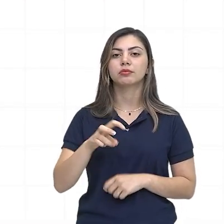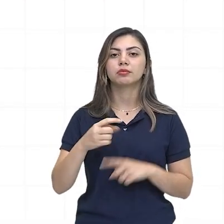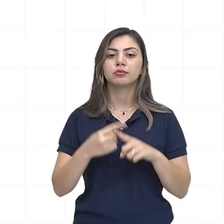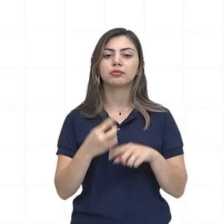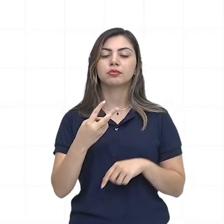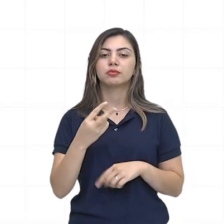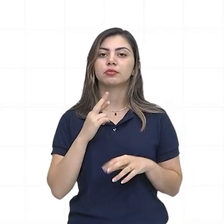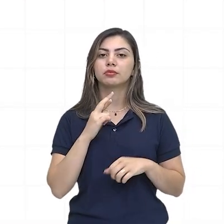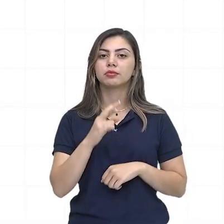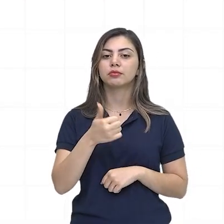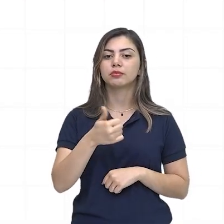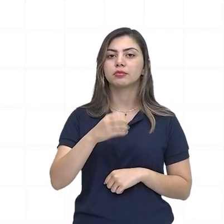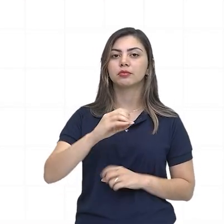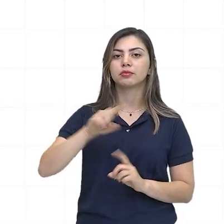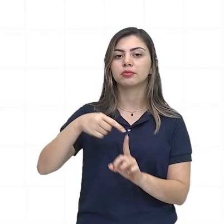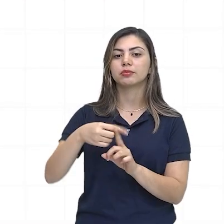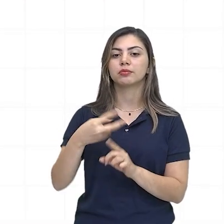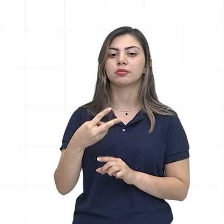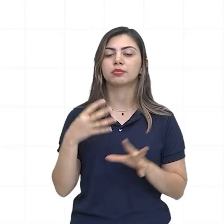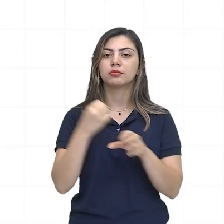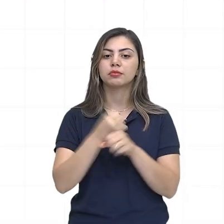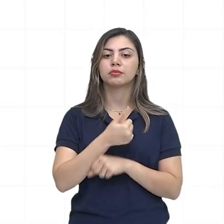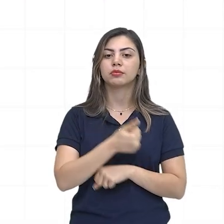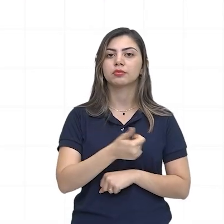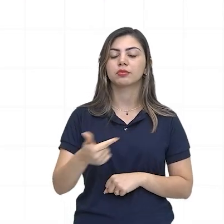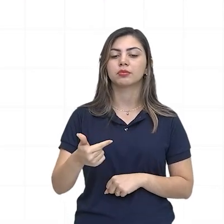vezes 2, 10, com mais 2, 12.